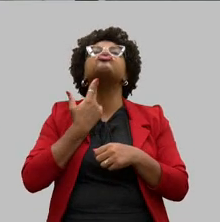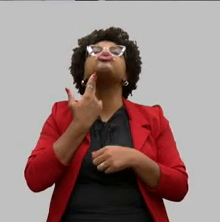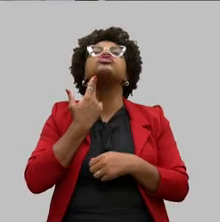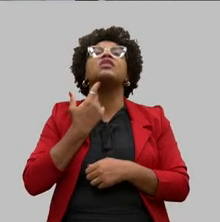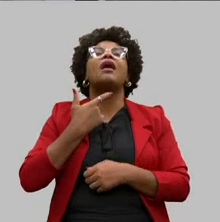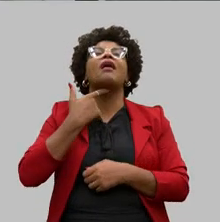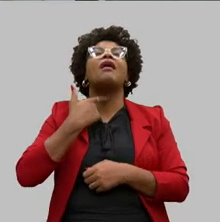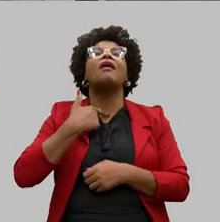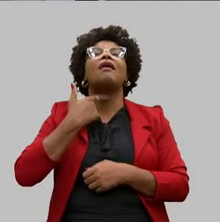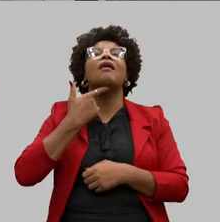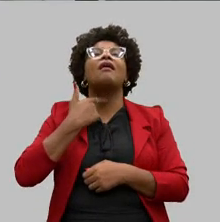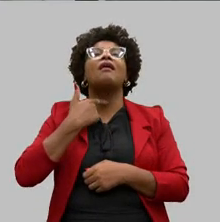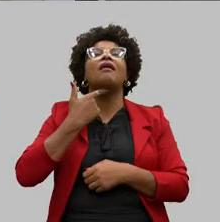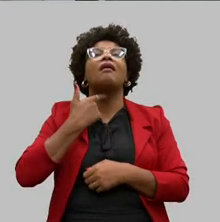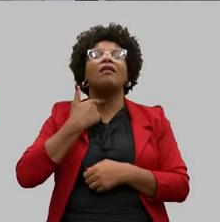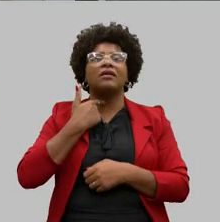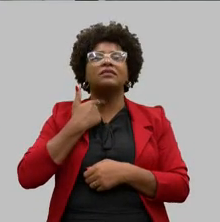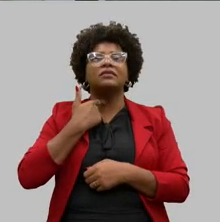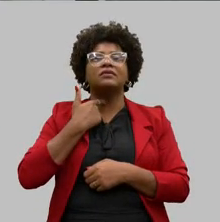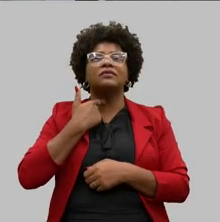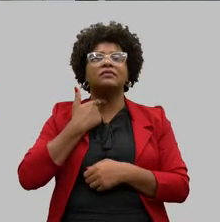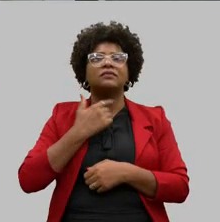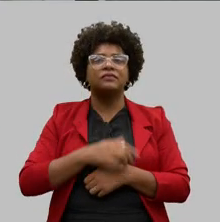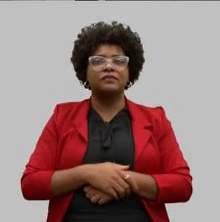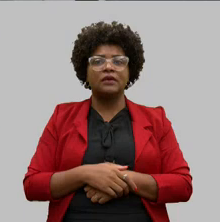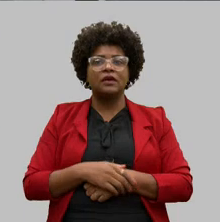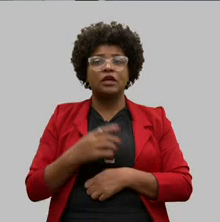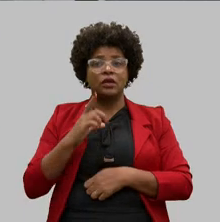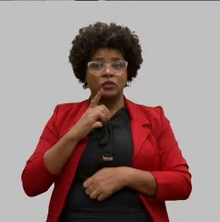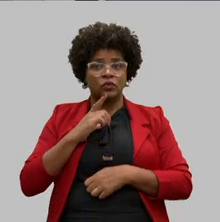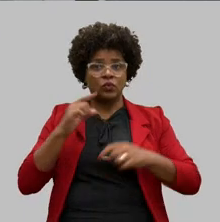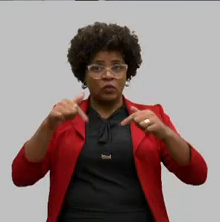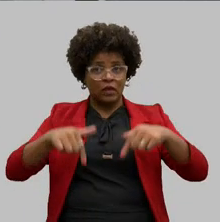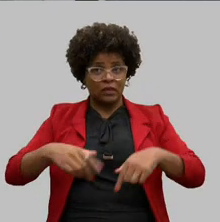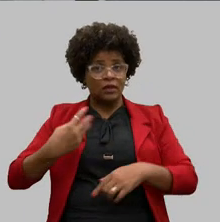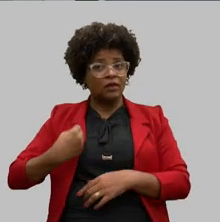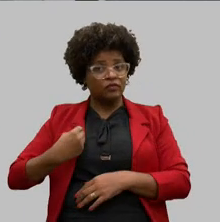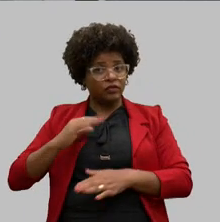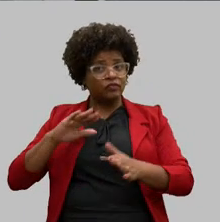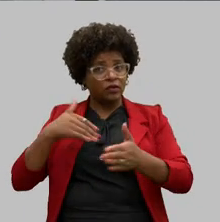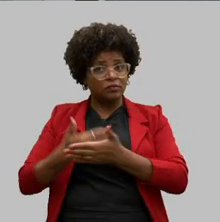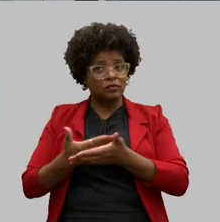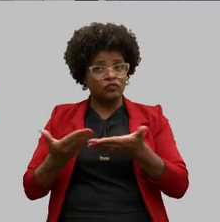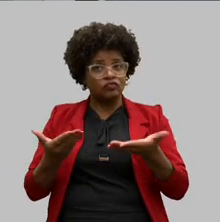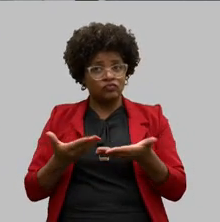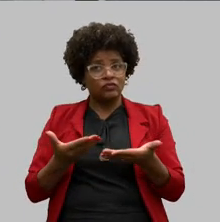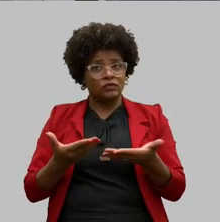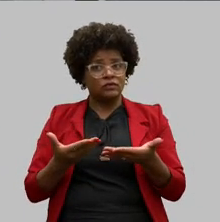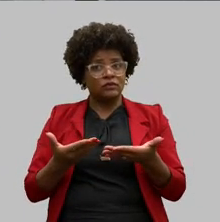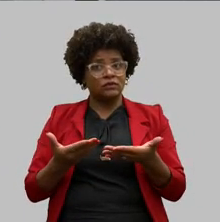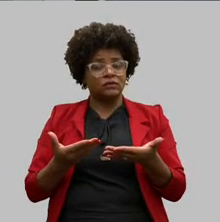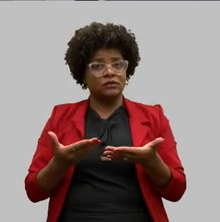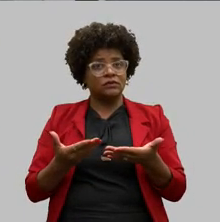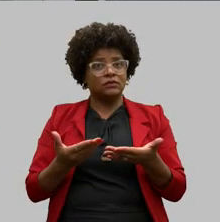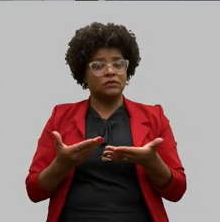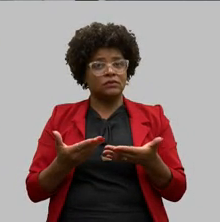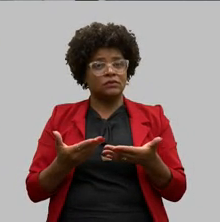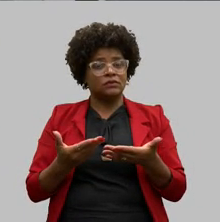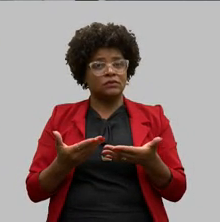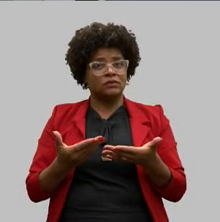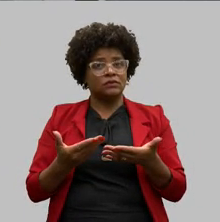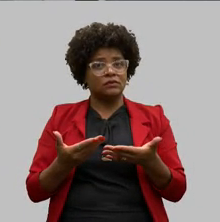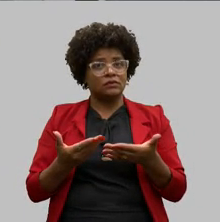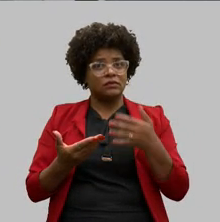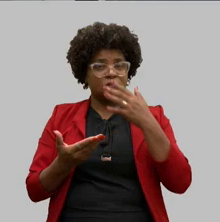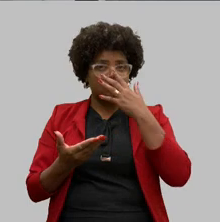em coma e tô aqui viva até hoje eu eu